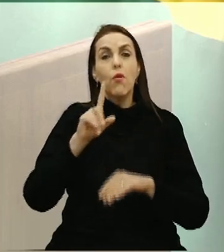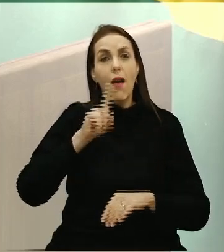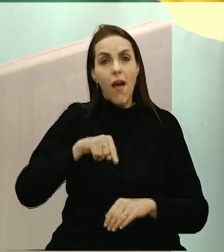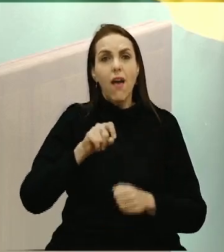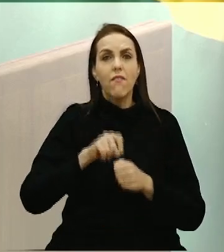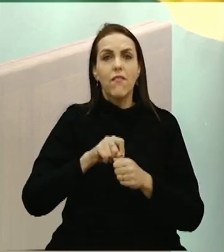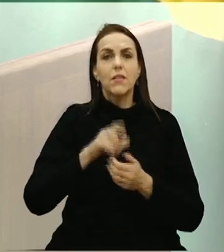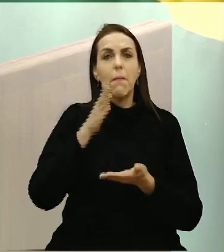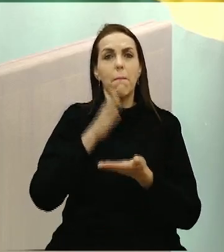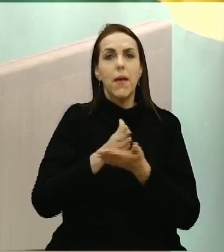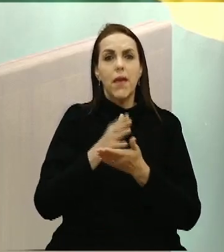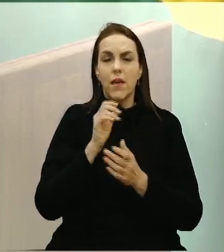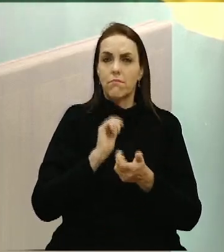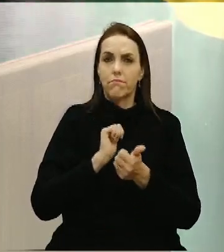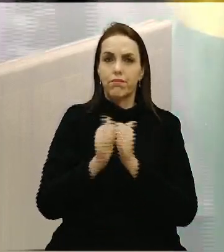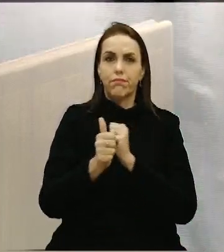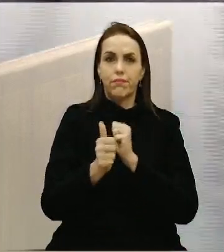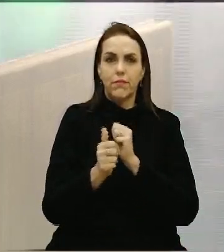do Sul.